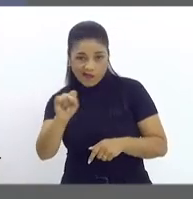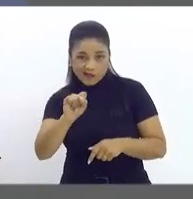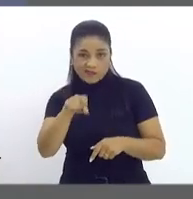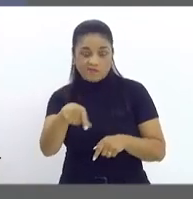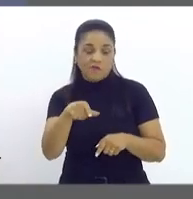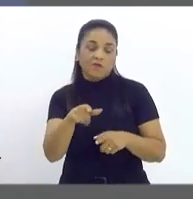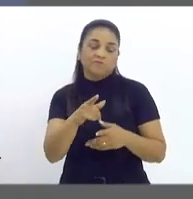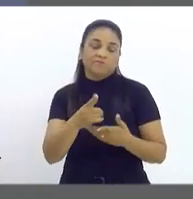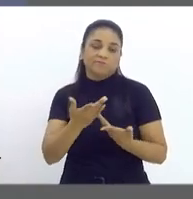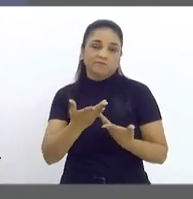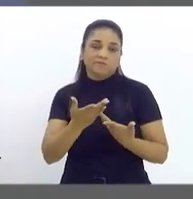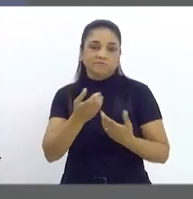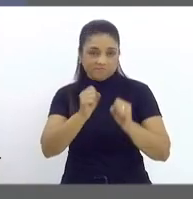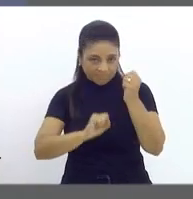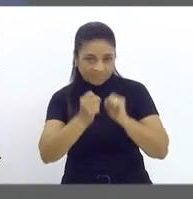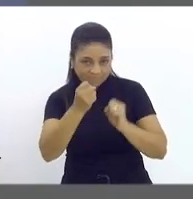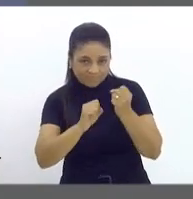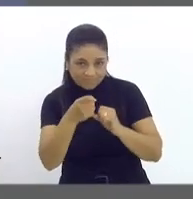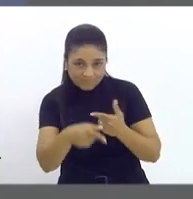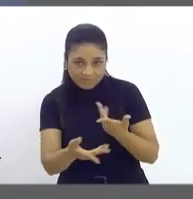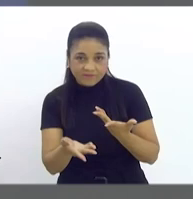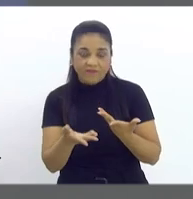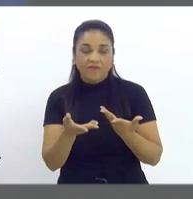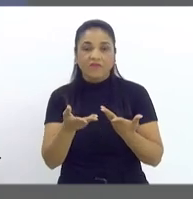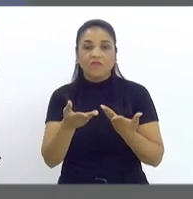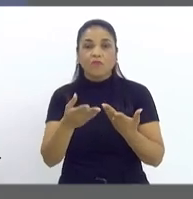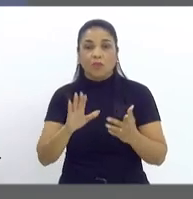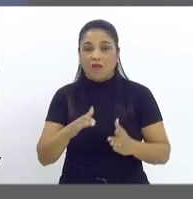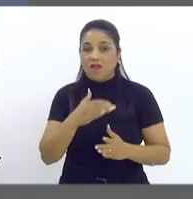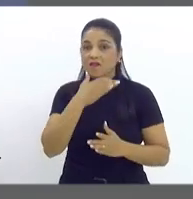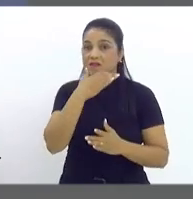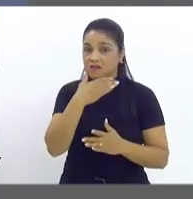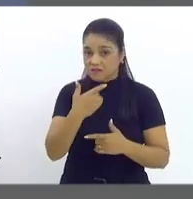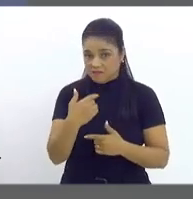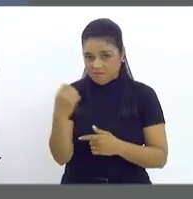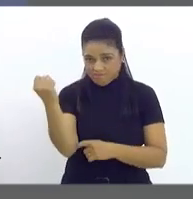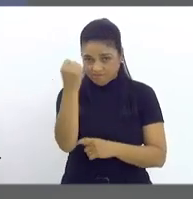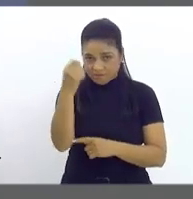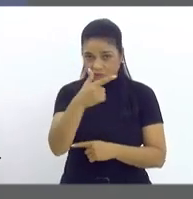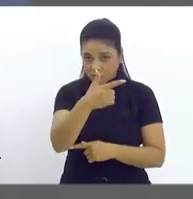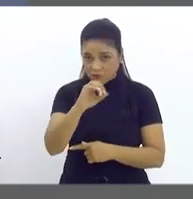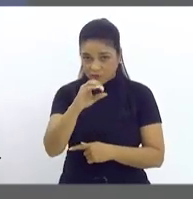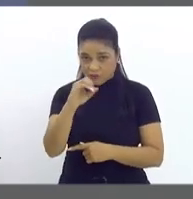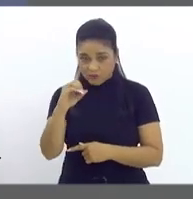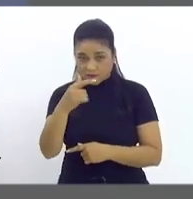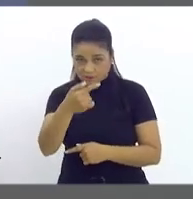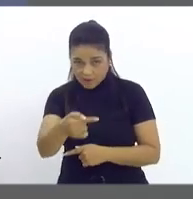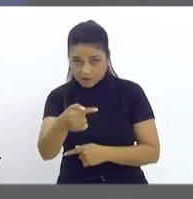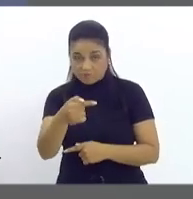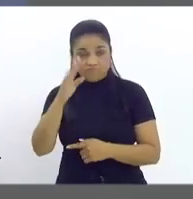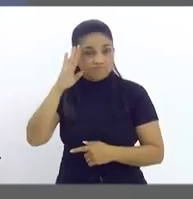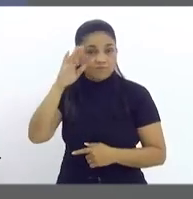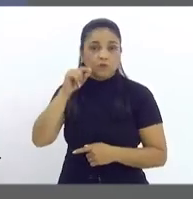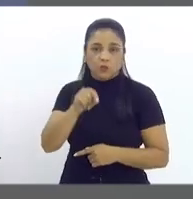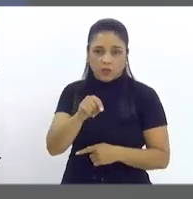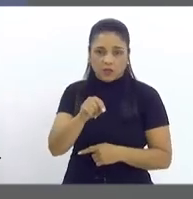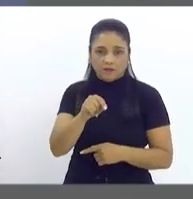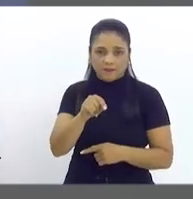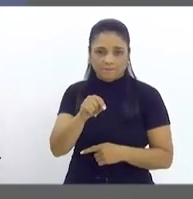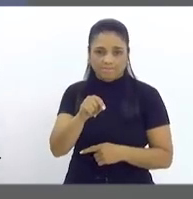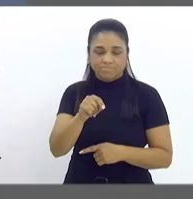para esse mercado. E desde a crise de gás de 2007, com essa priorização, acarretou